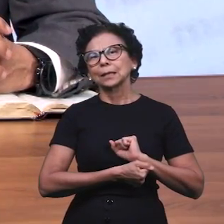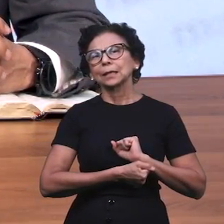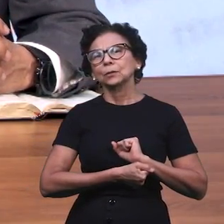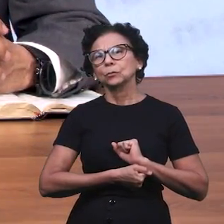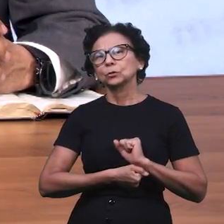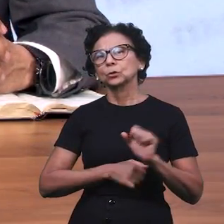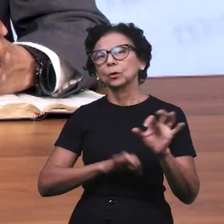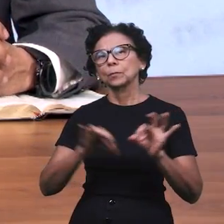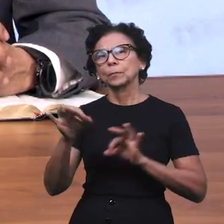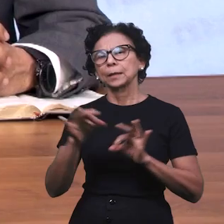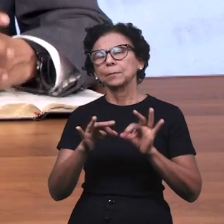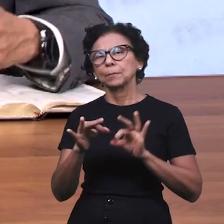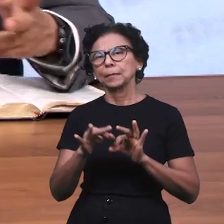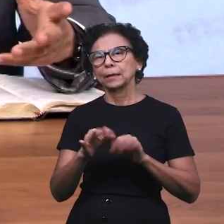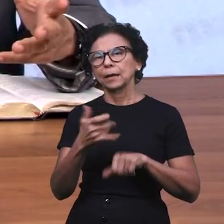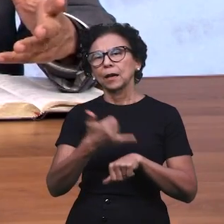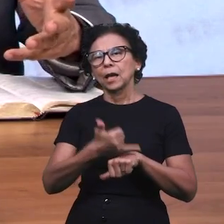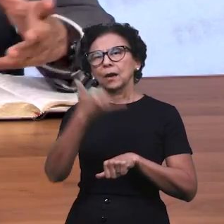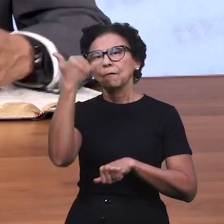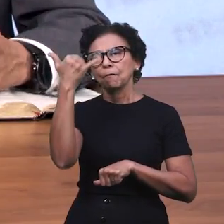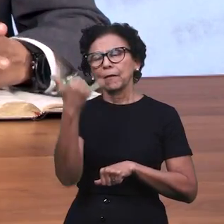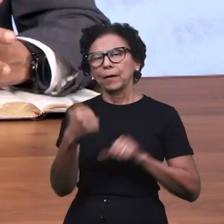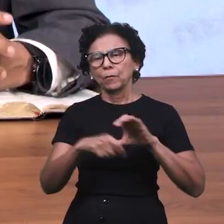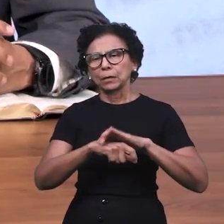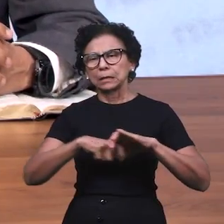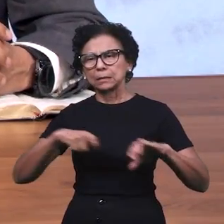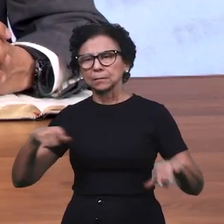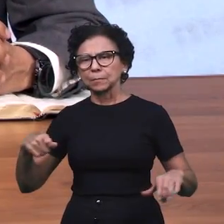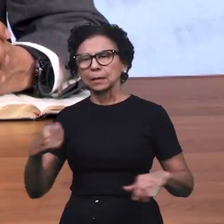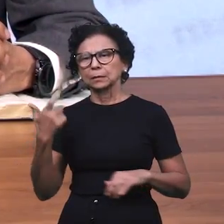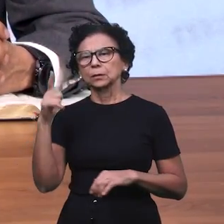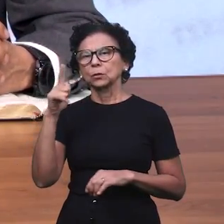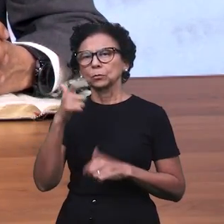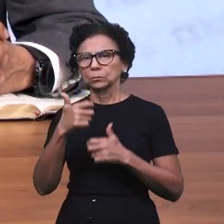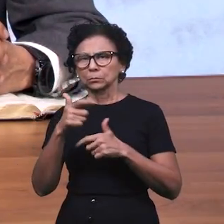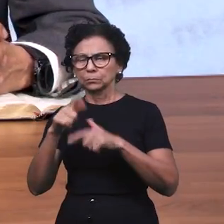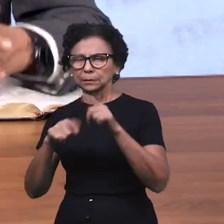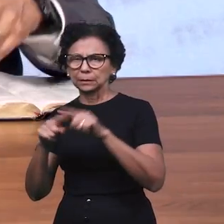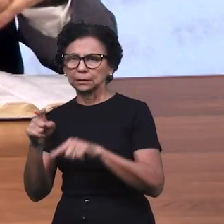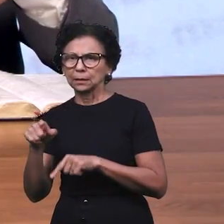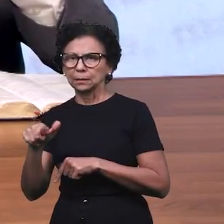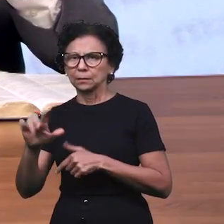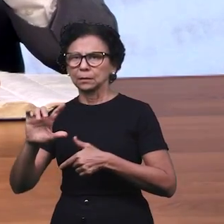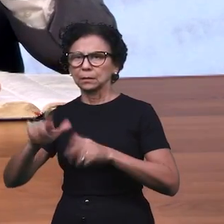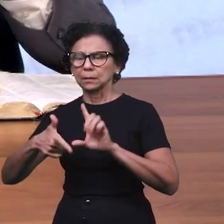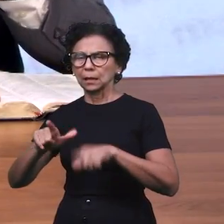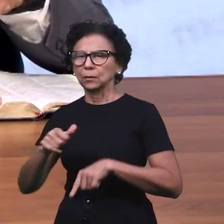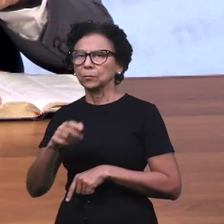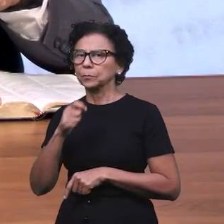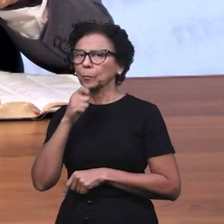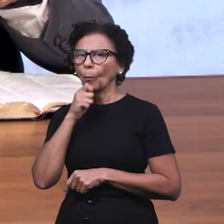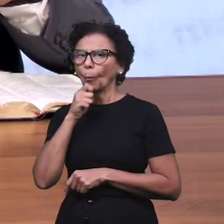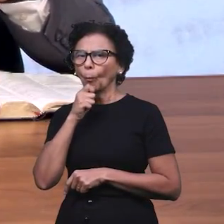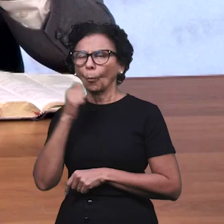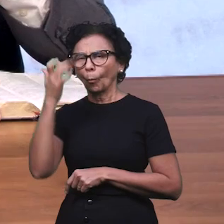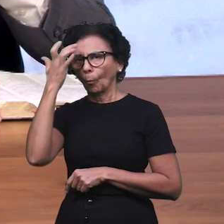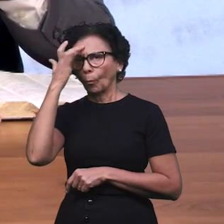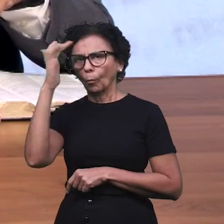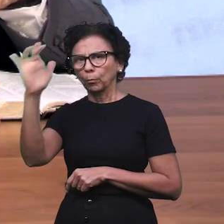de ferro, que Israel ainda não possuía. Em